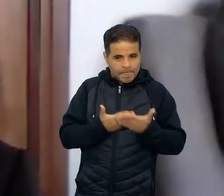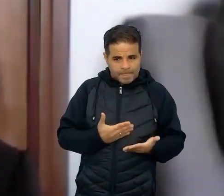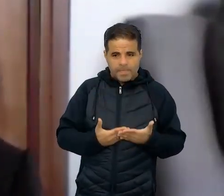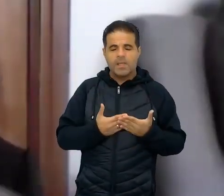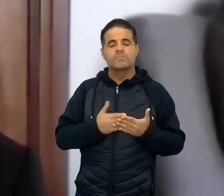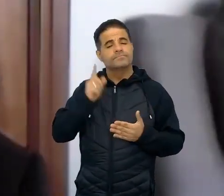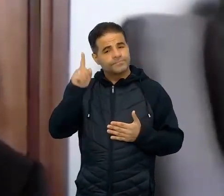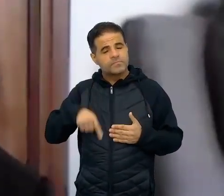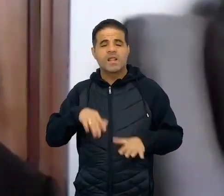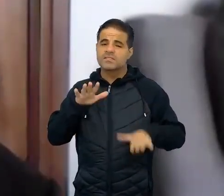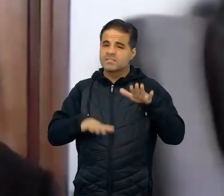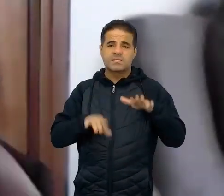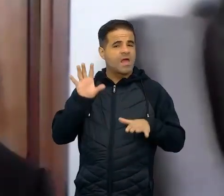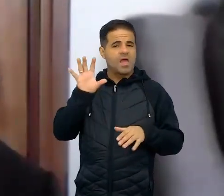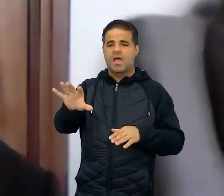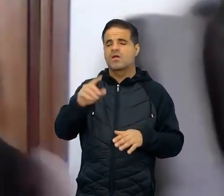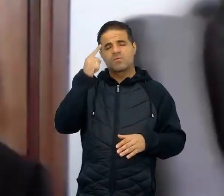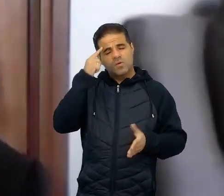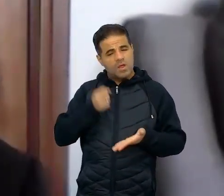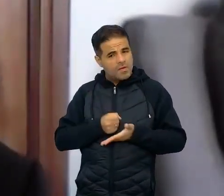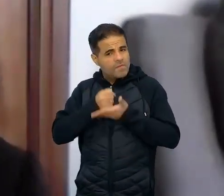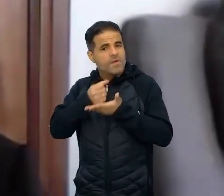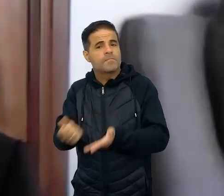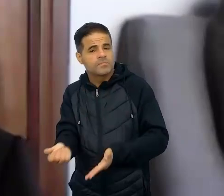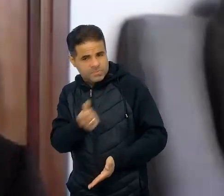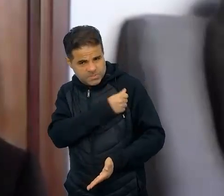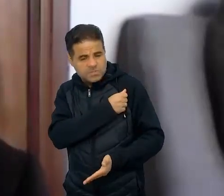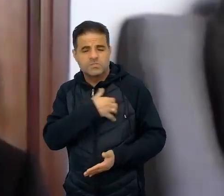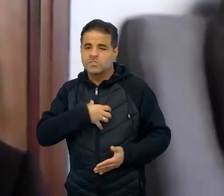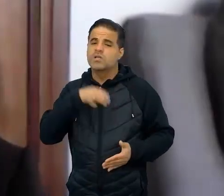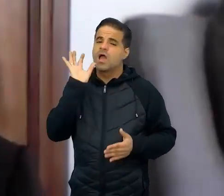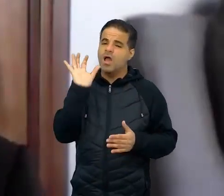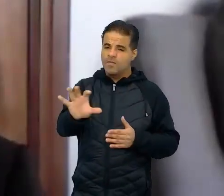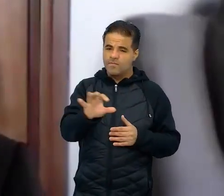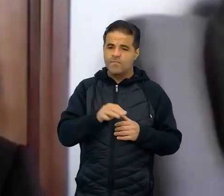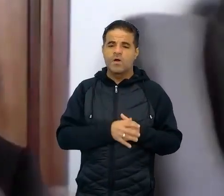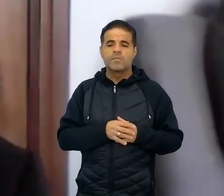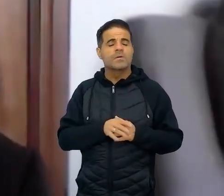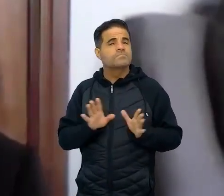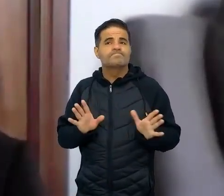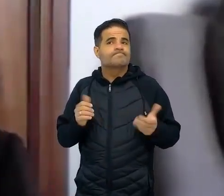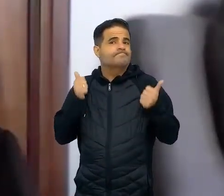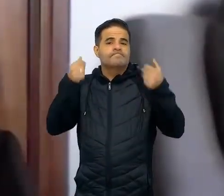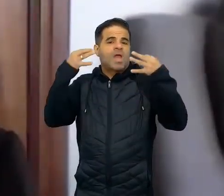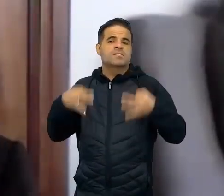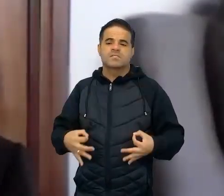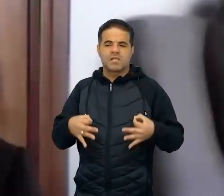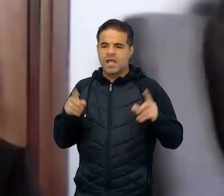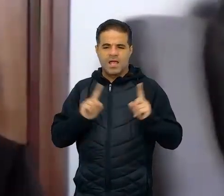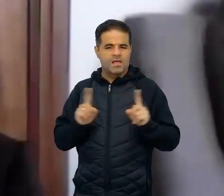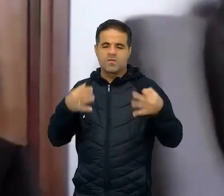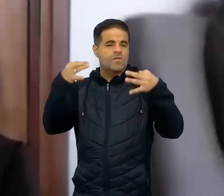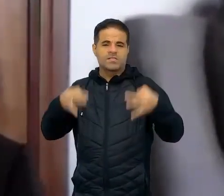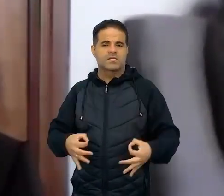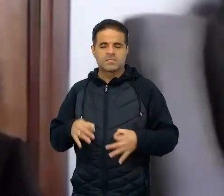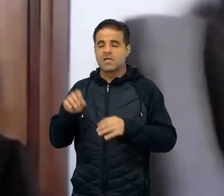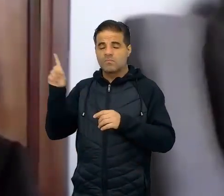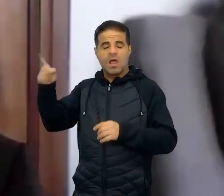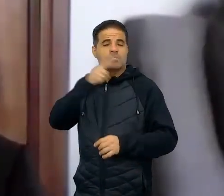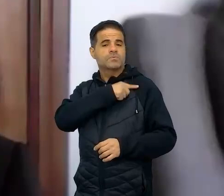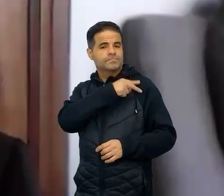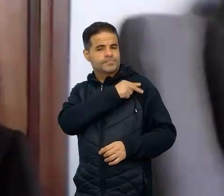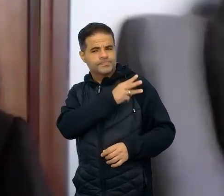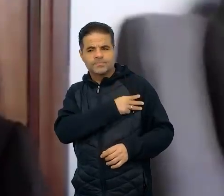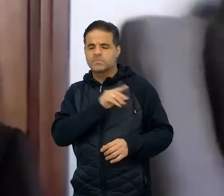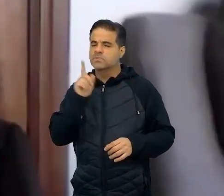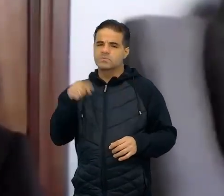ano médio, às vezes aquilo que eu levei para o sexto ano, daquela forma, né, não vai dar certo lá no ensino médio